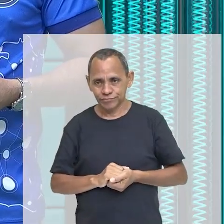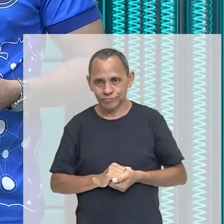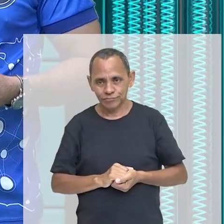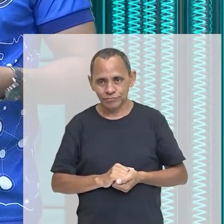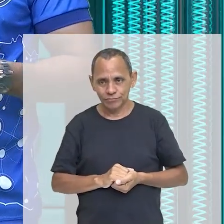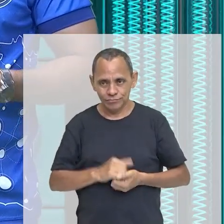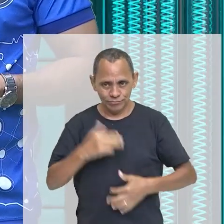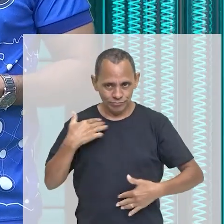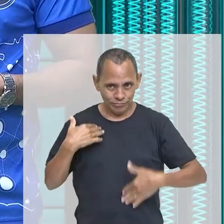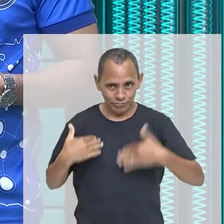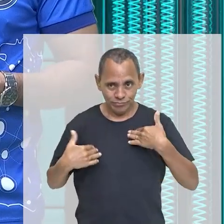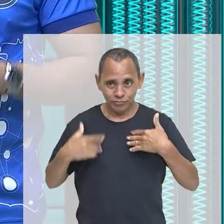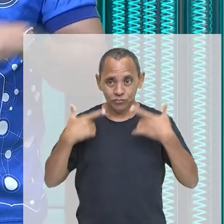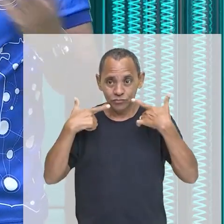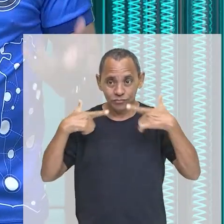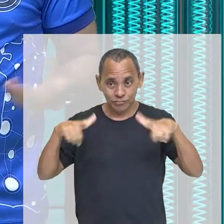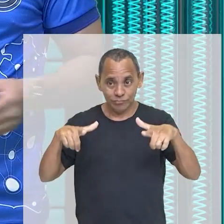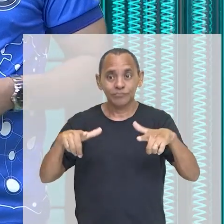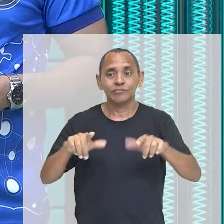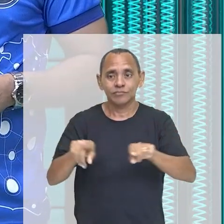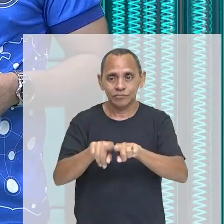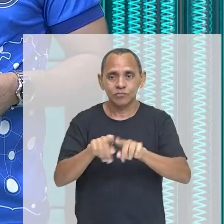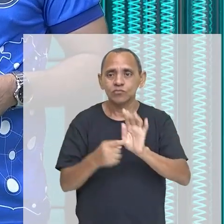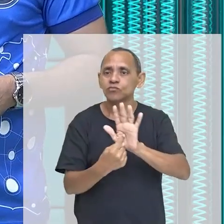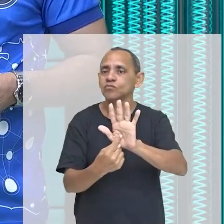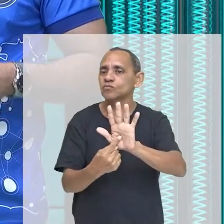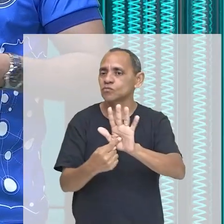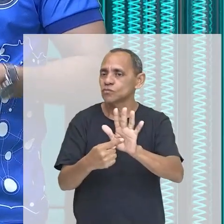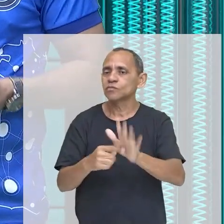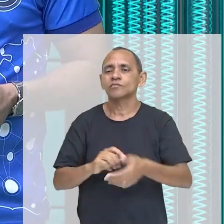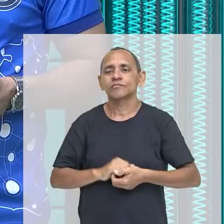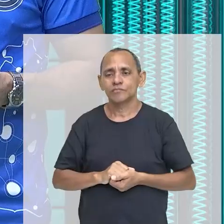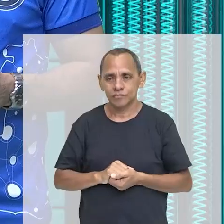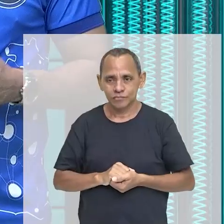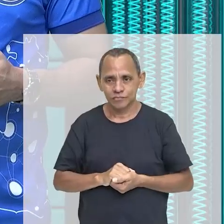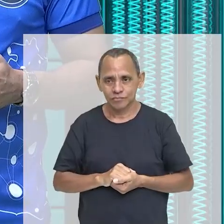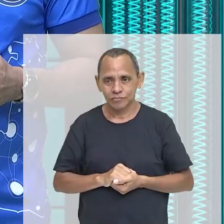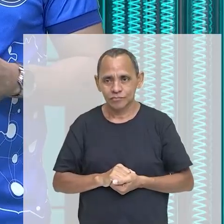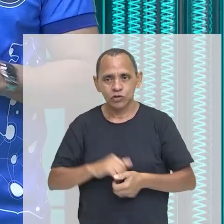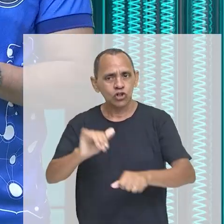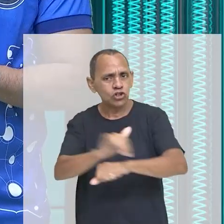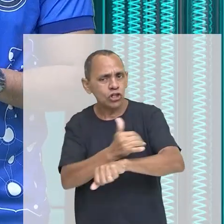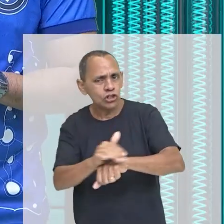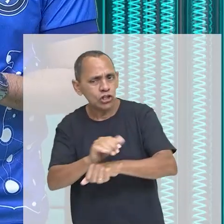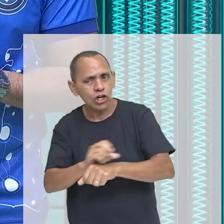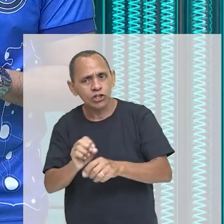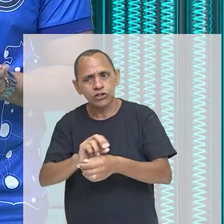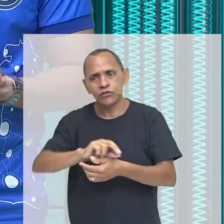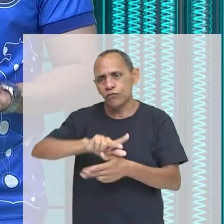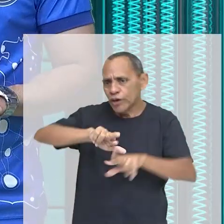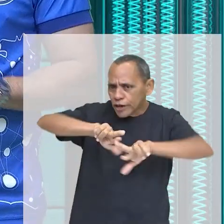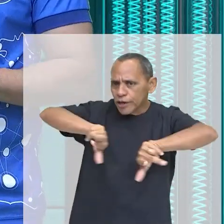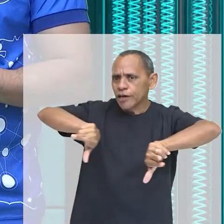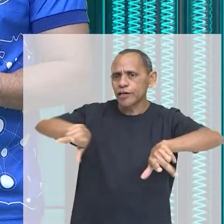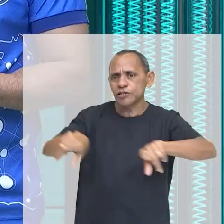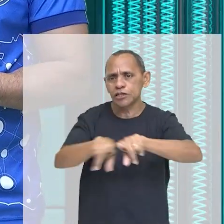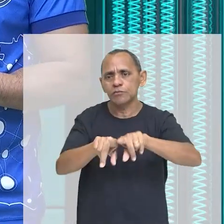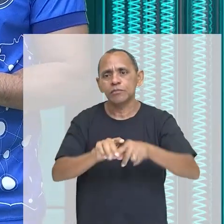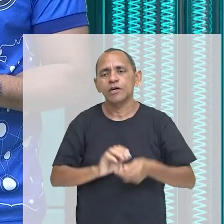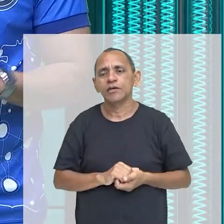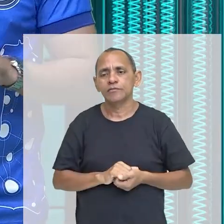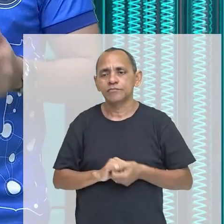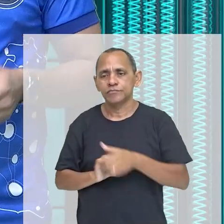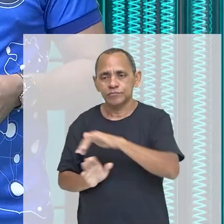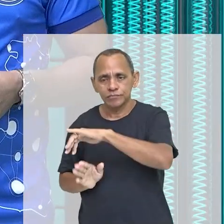nossa linguagem corporal pode indicar, dentre tantas coisas, felicidade e, na sequência, eu vou mostrar a tristeza.